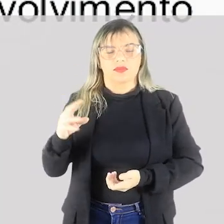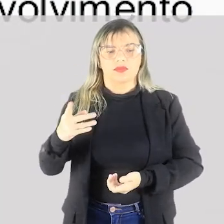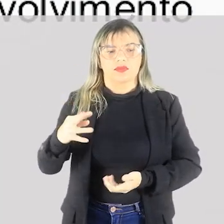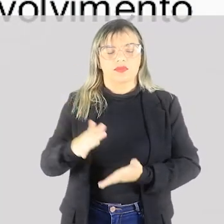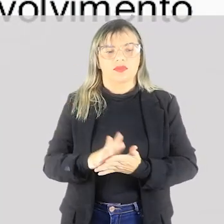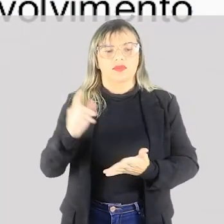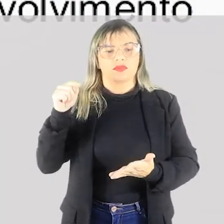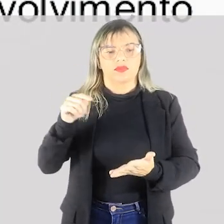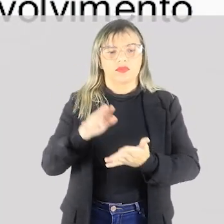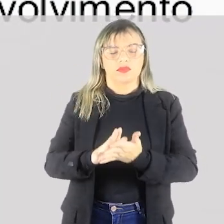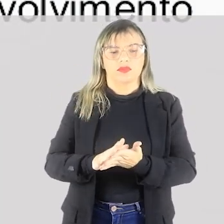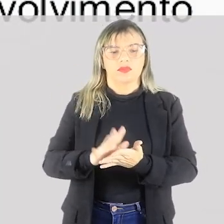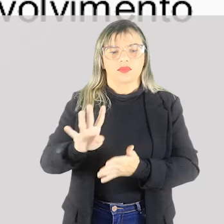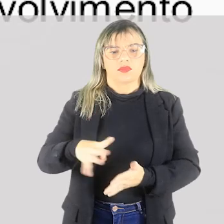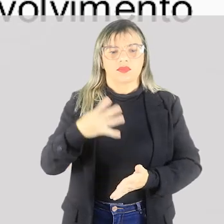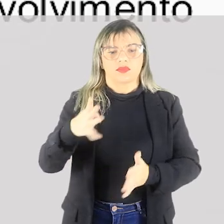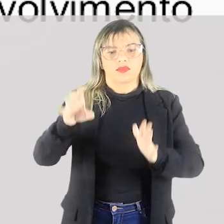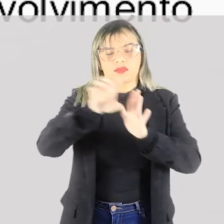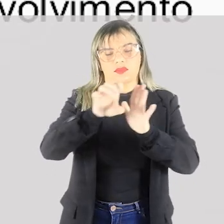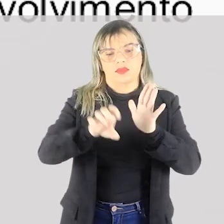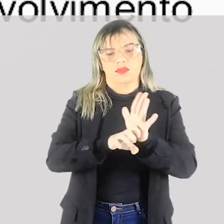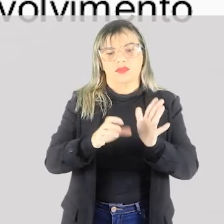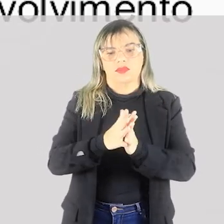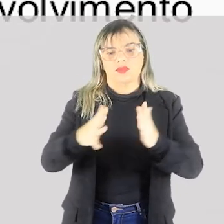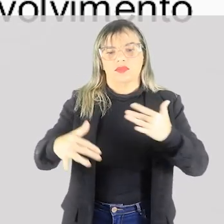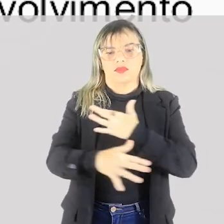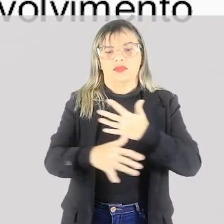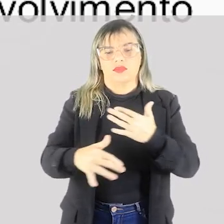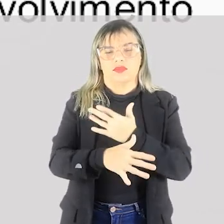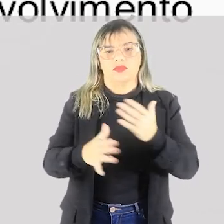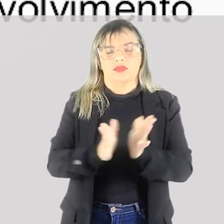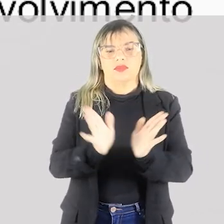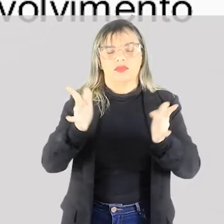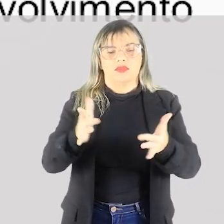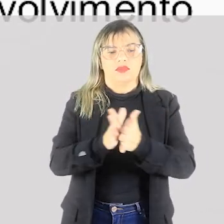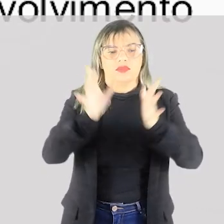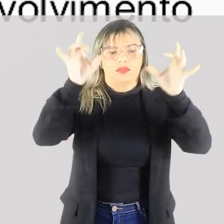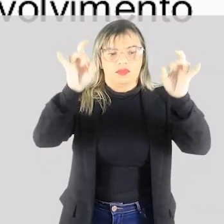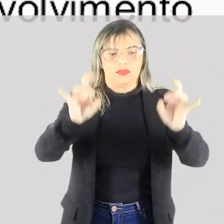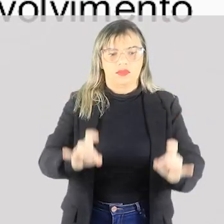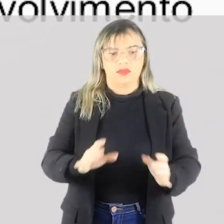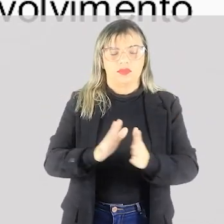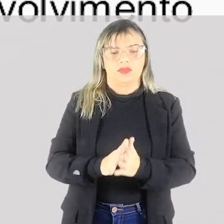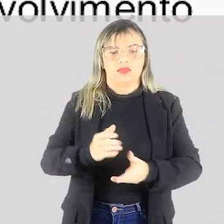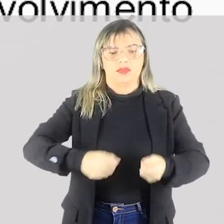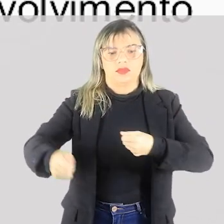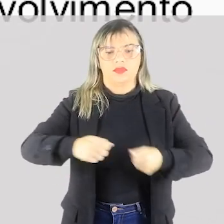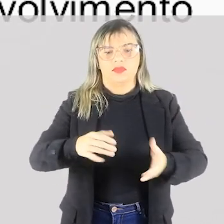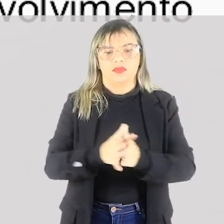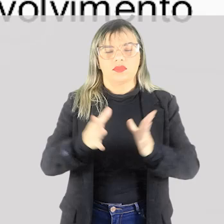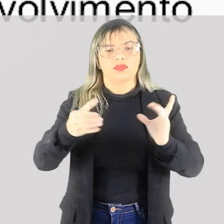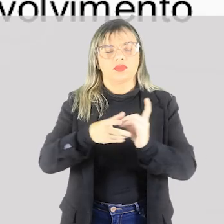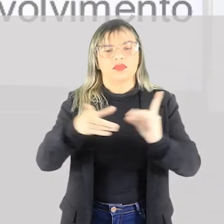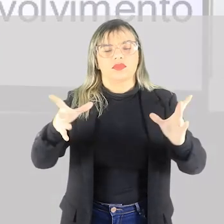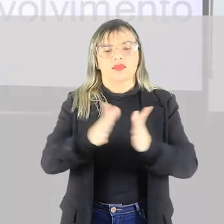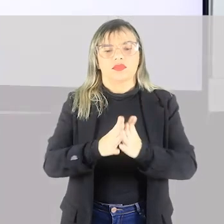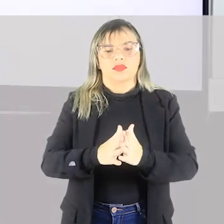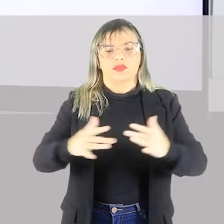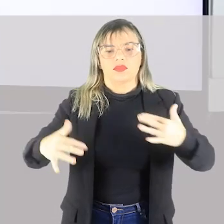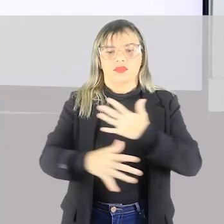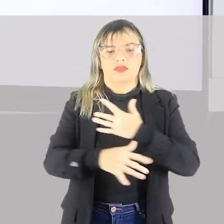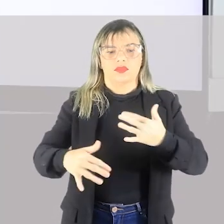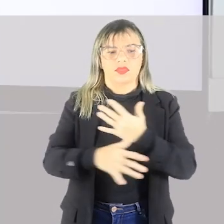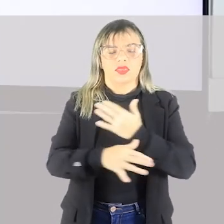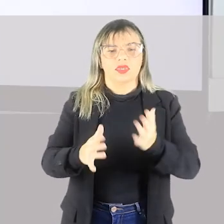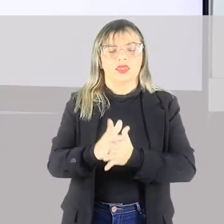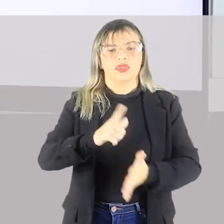4 do Estatuto das Cidades é especialmente dedicado à gestão democrática da cidade, que